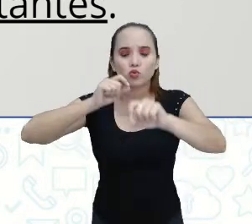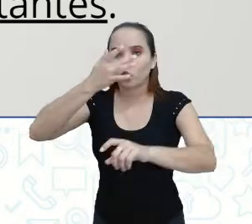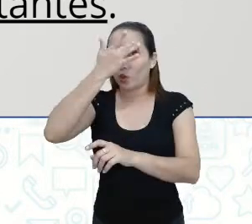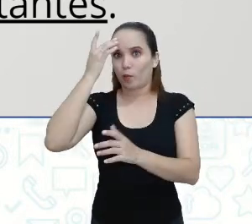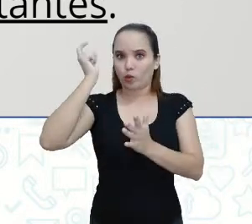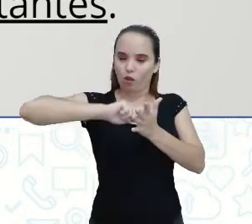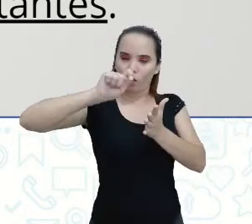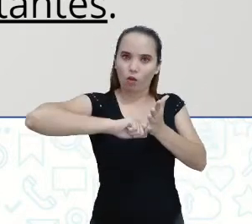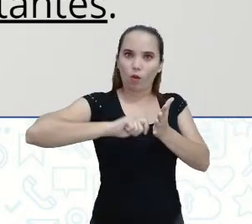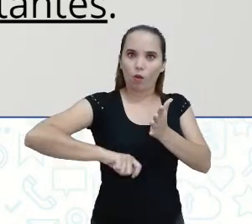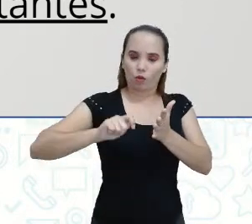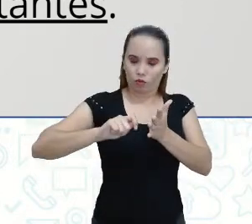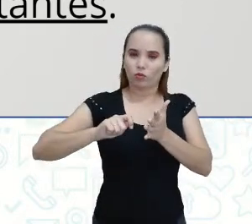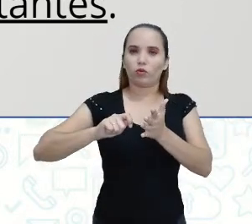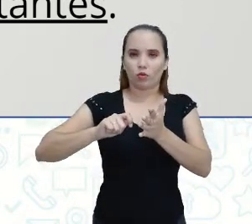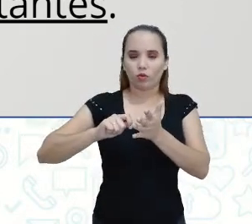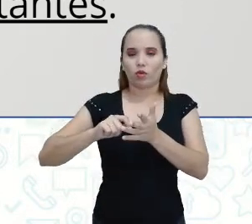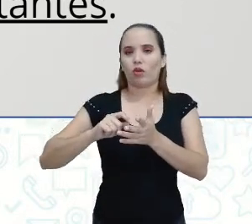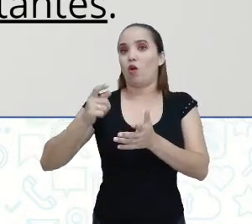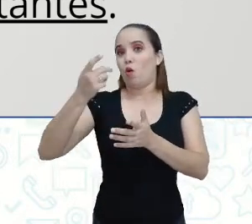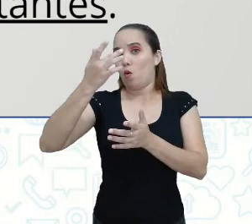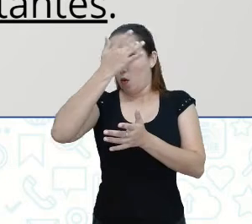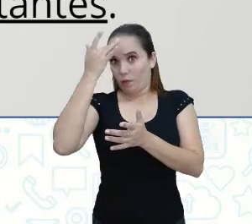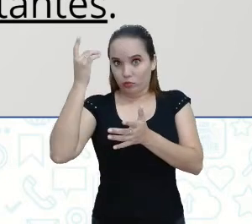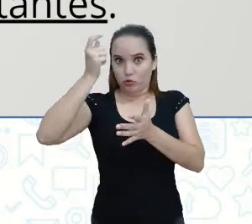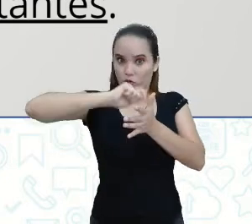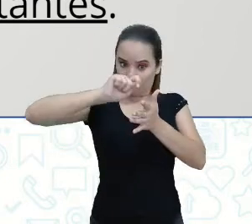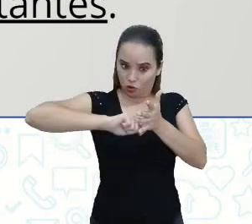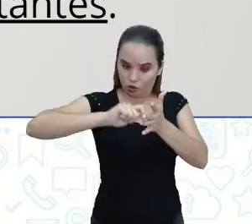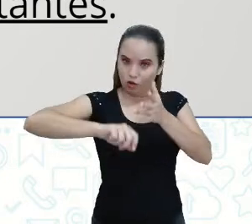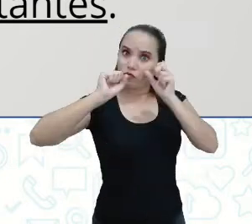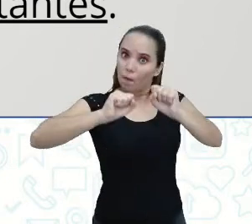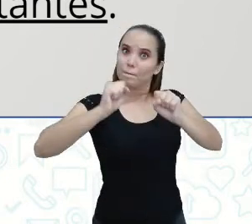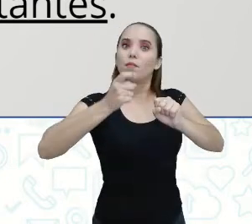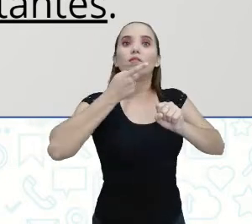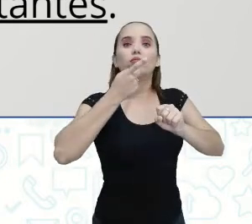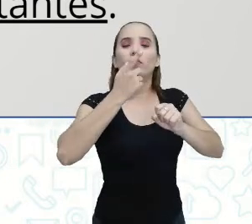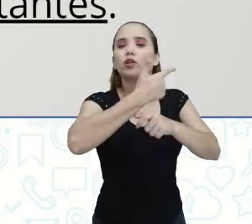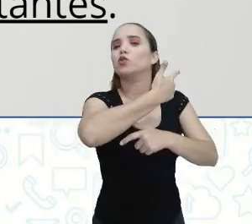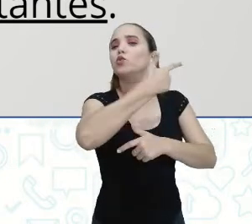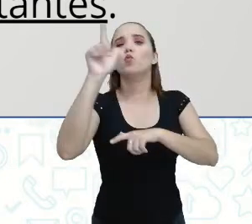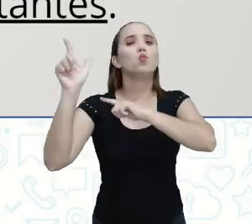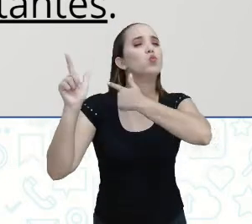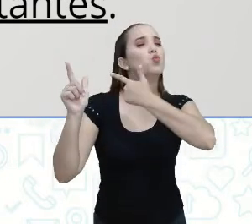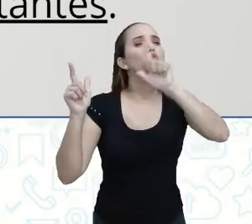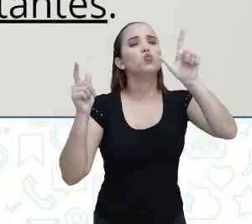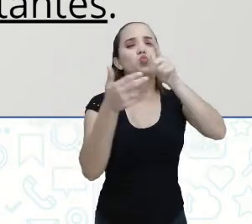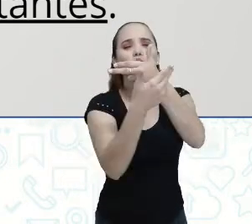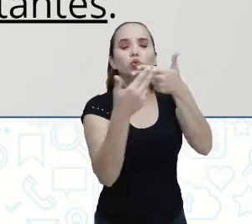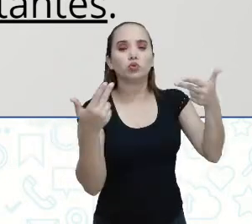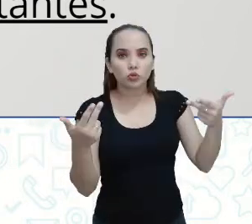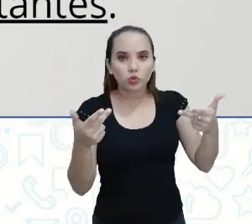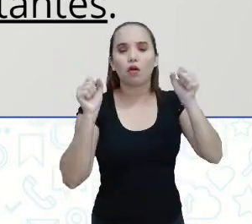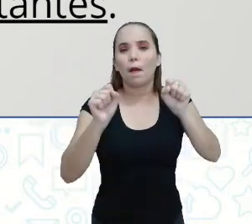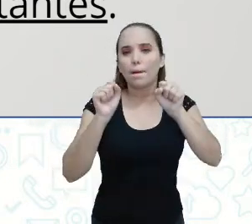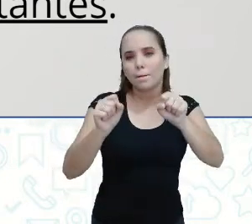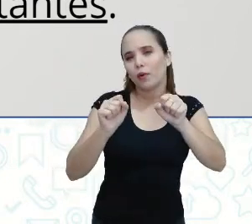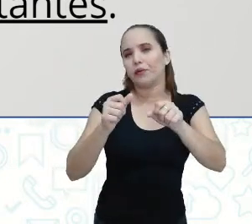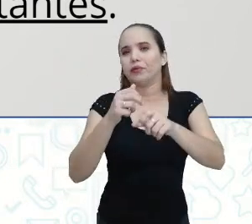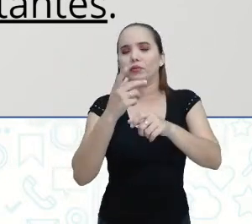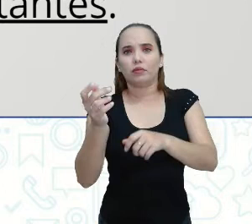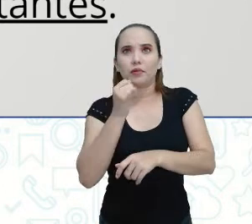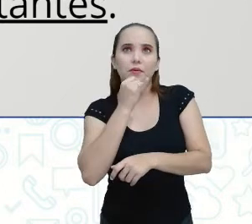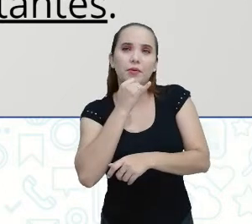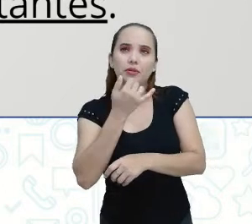descritor, ele poderia ter falado de outros elementos da cidade. Ele poderia ter falado da fauna, da flora,